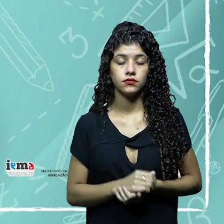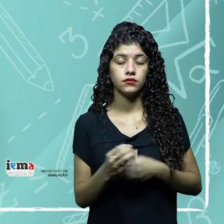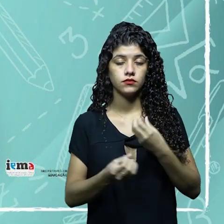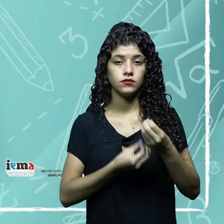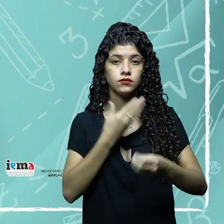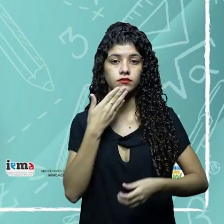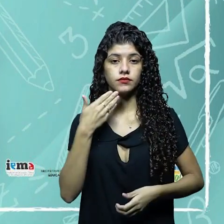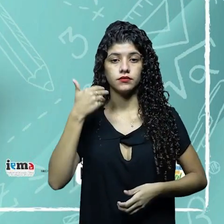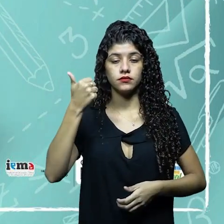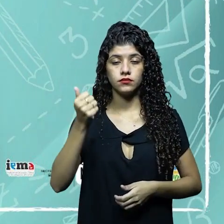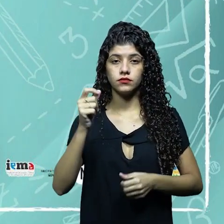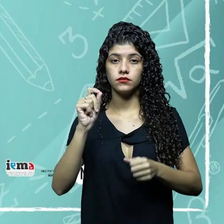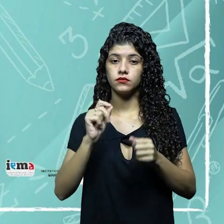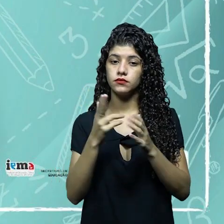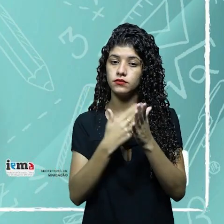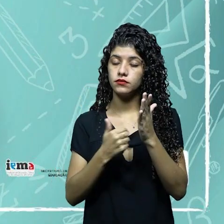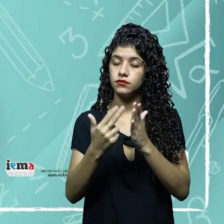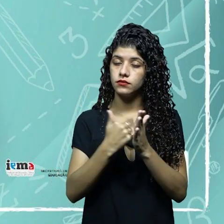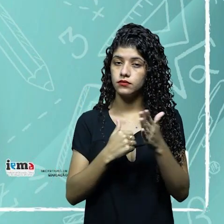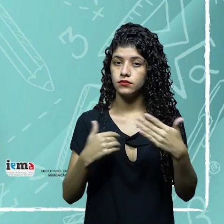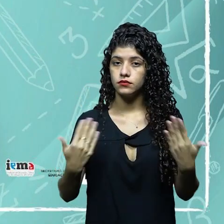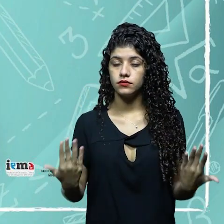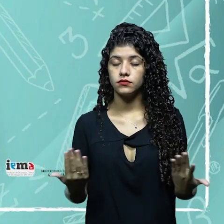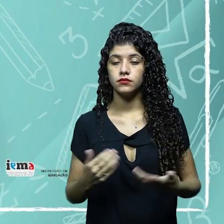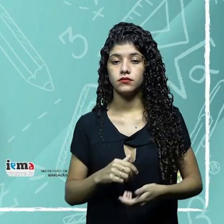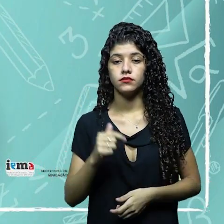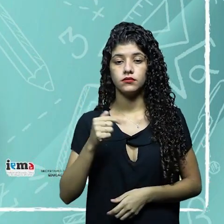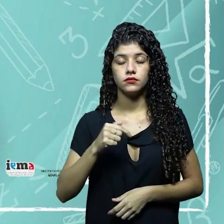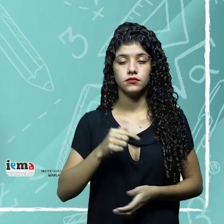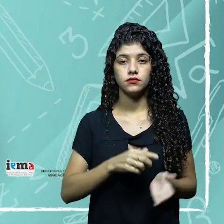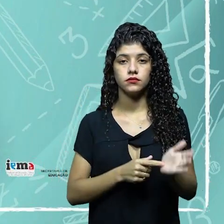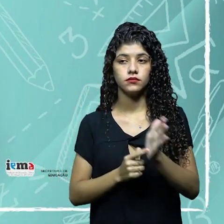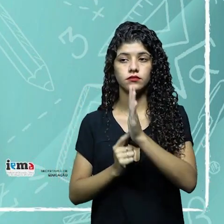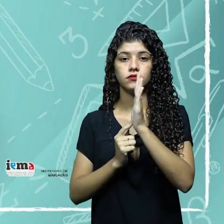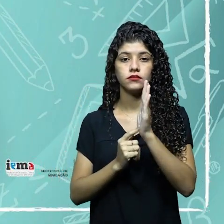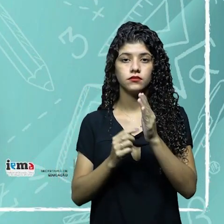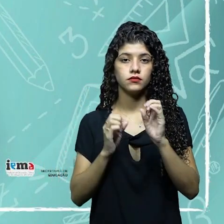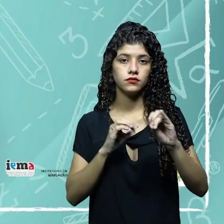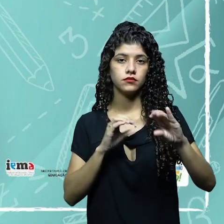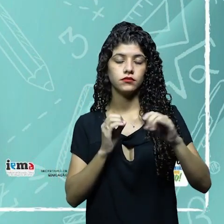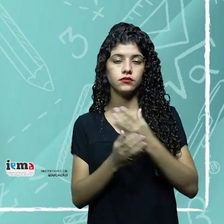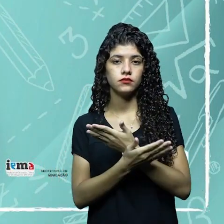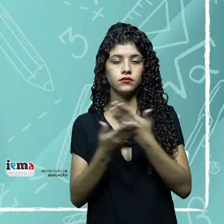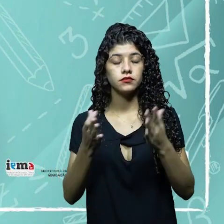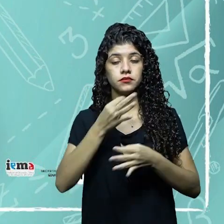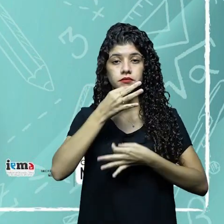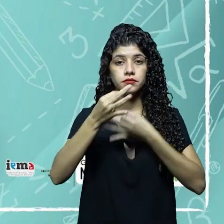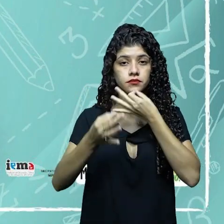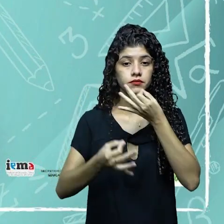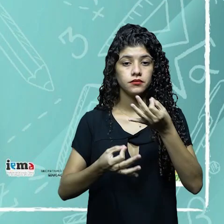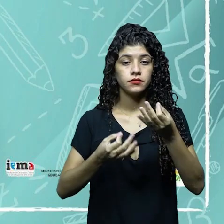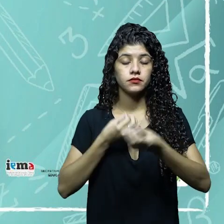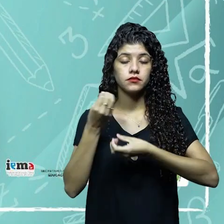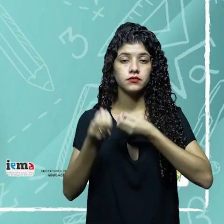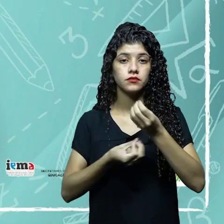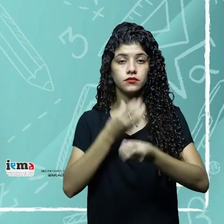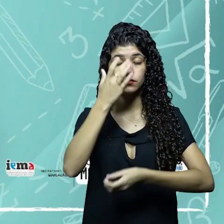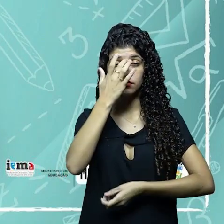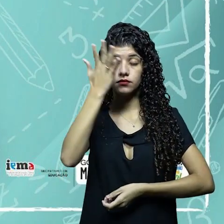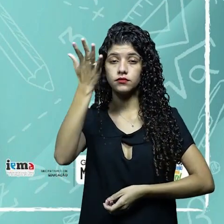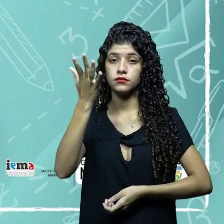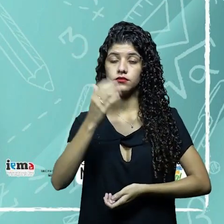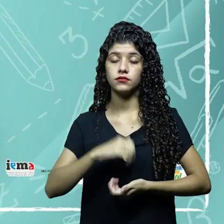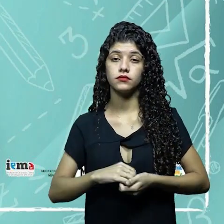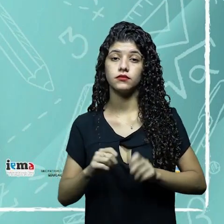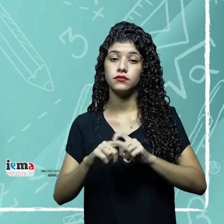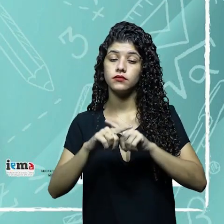né? Aqui eu estou passando as dicas de como facilitar os desenhos, mas na hora da execução,